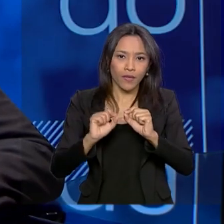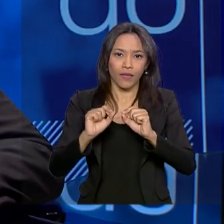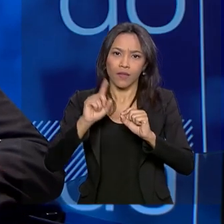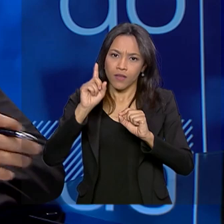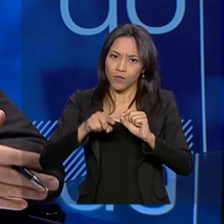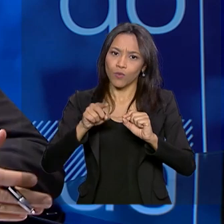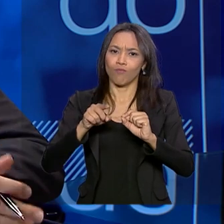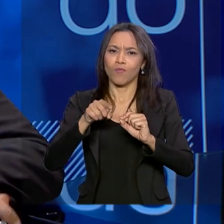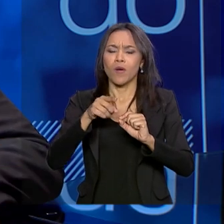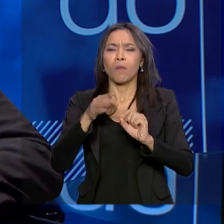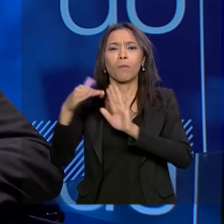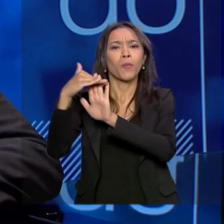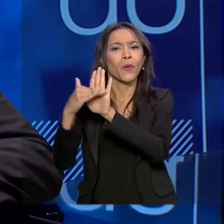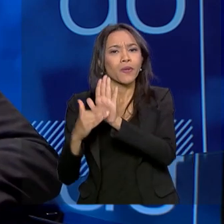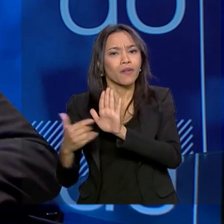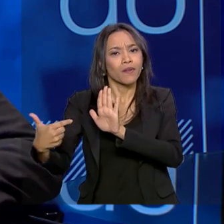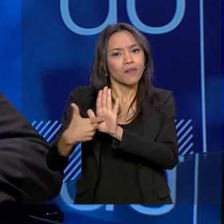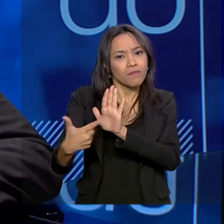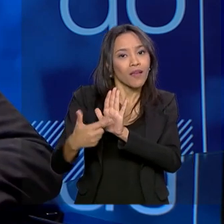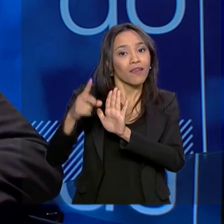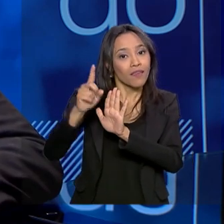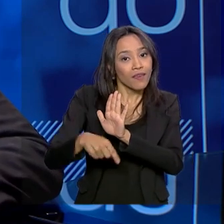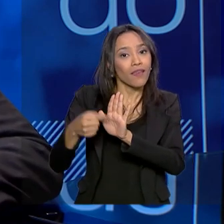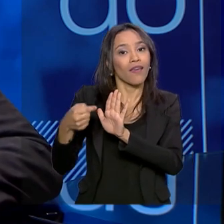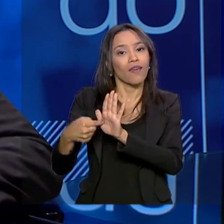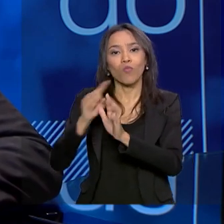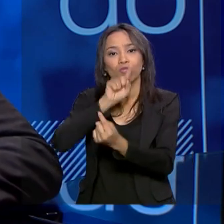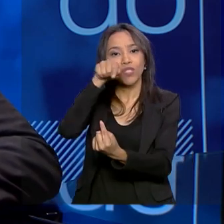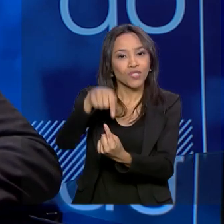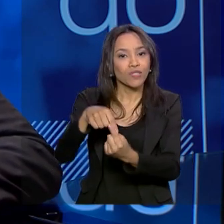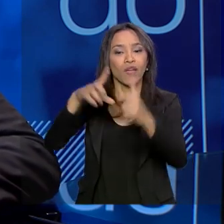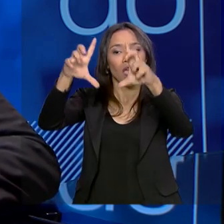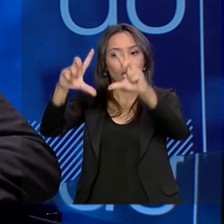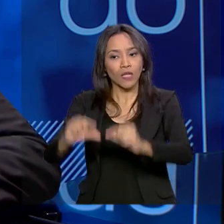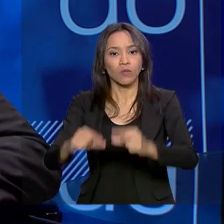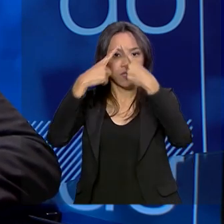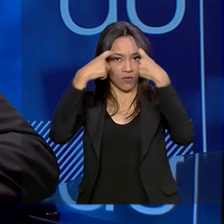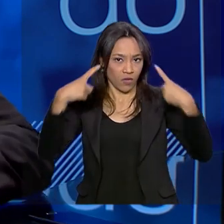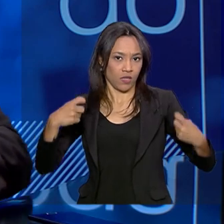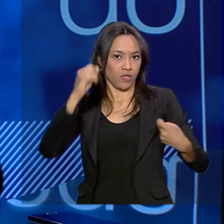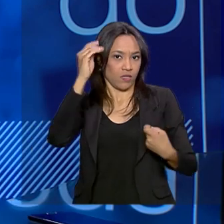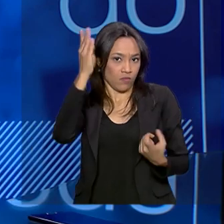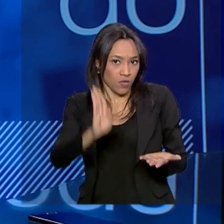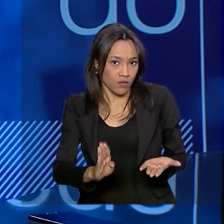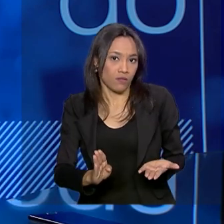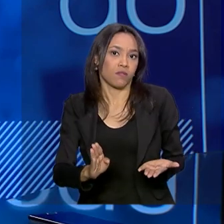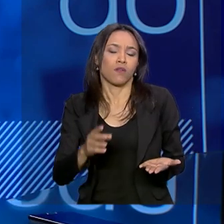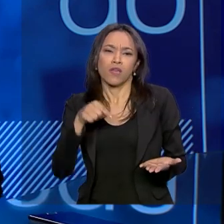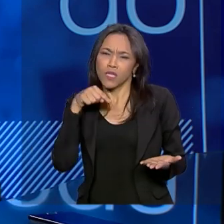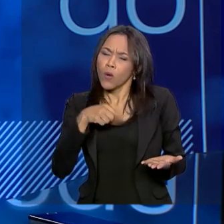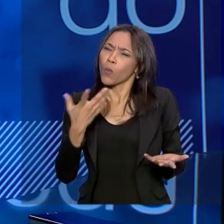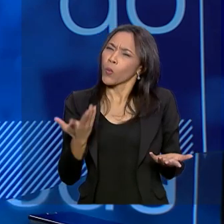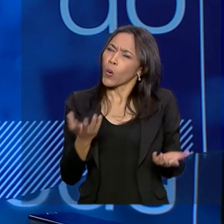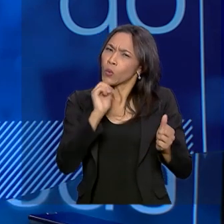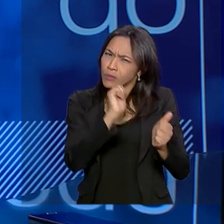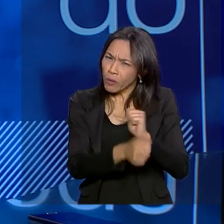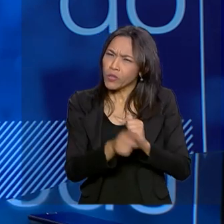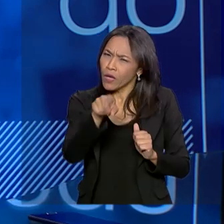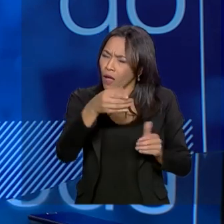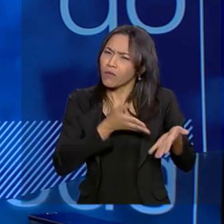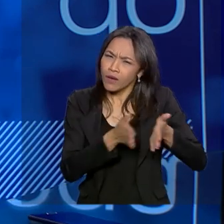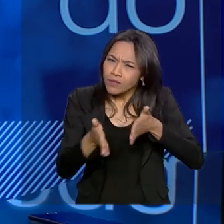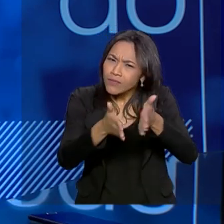Frente Brasil, que é esse programa que combate a criminalidade violenta no país. Ou seja, o esporte pode ser um caminho para